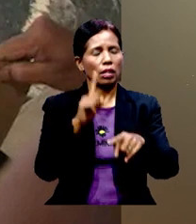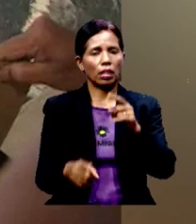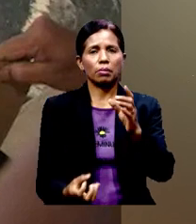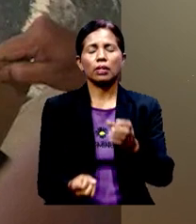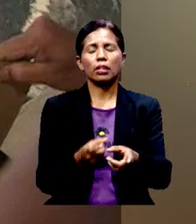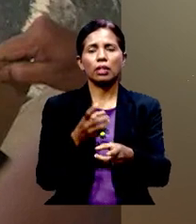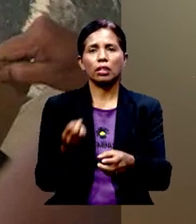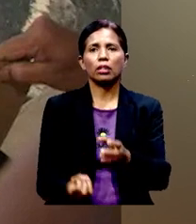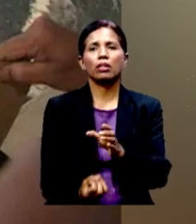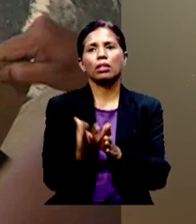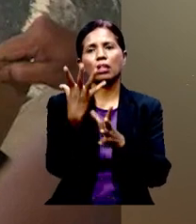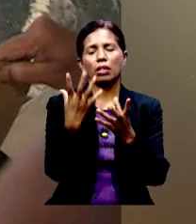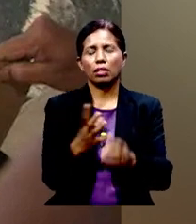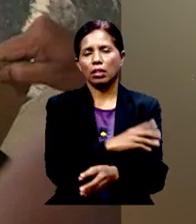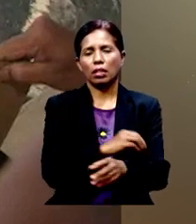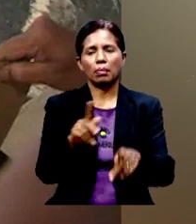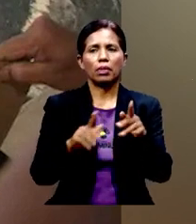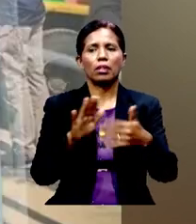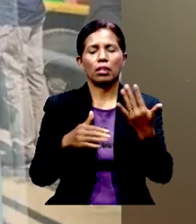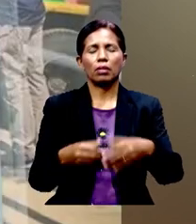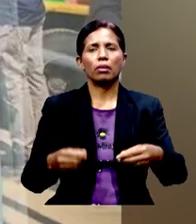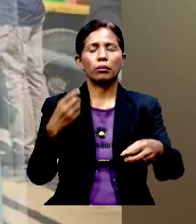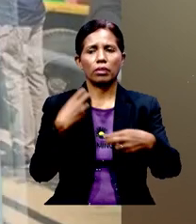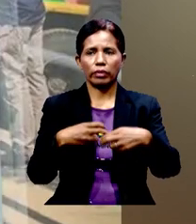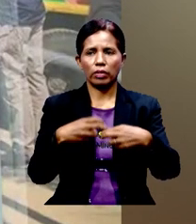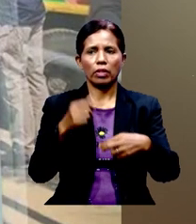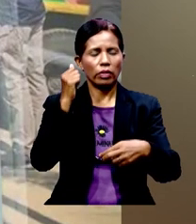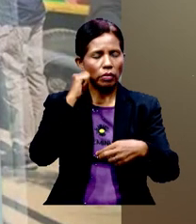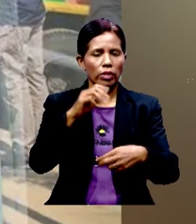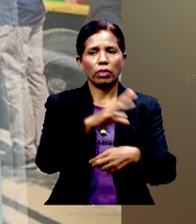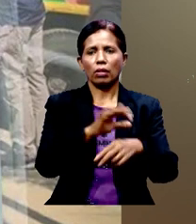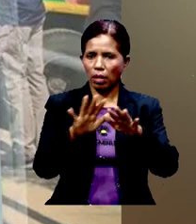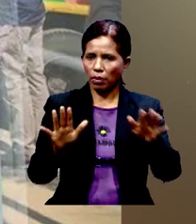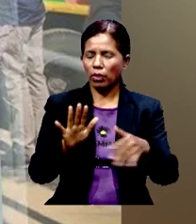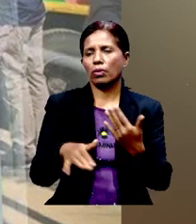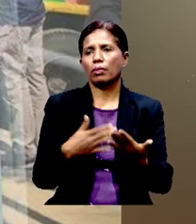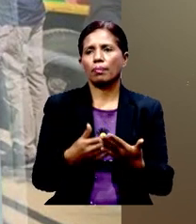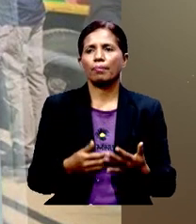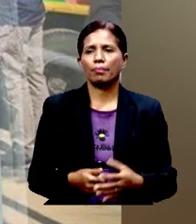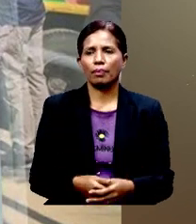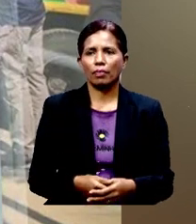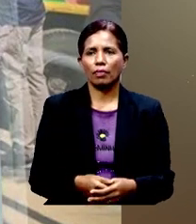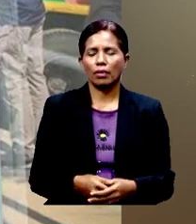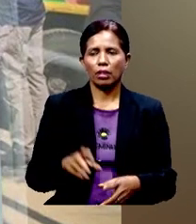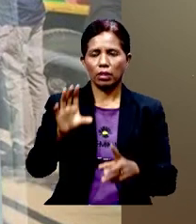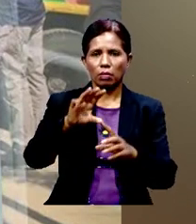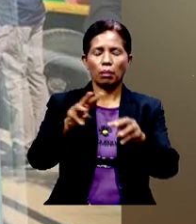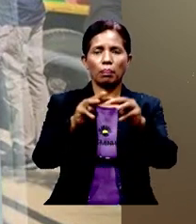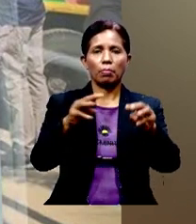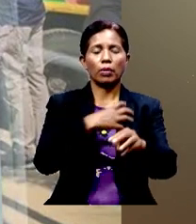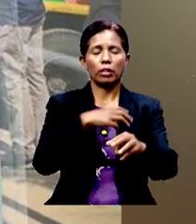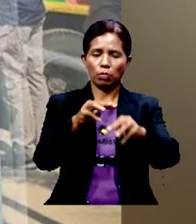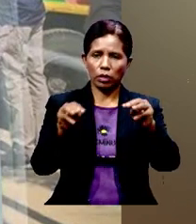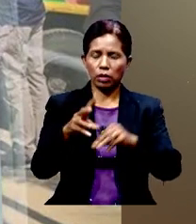Foguete, Charbiro e a comunidade Nelet, a Tula Bele foi impacto para feto no Labarek Sira. O Comando Município de Ilha orientou na Bahia e